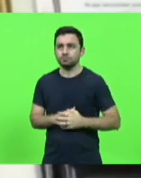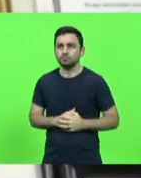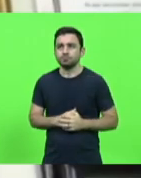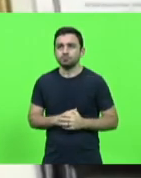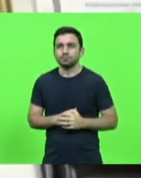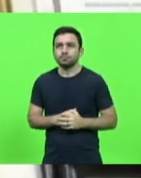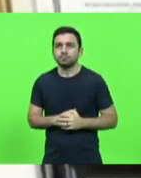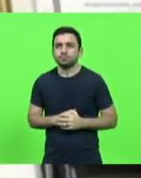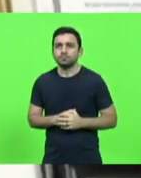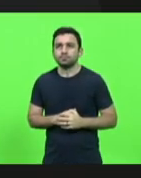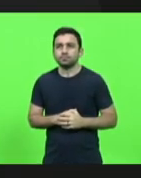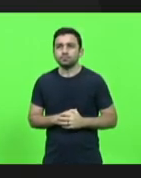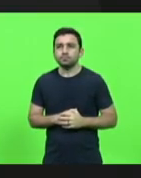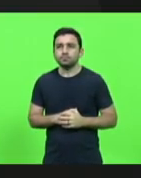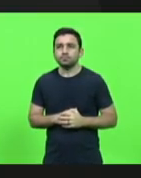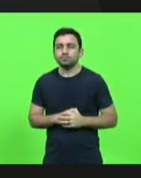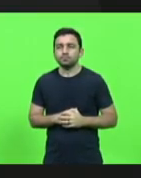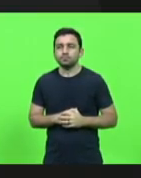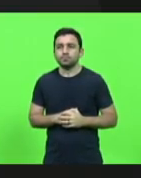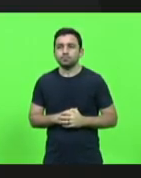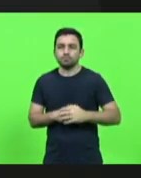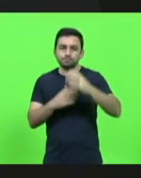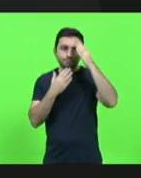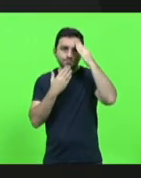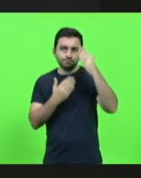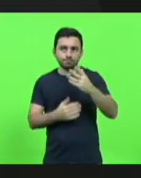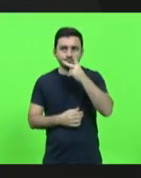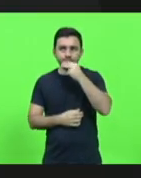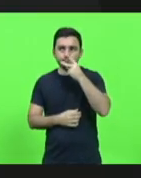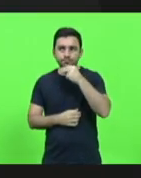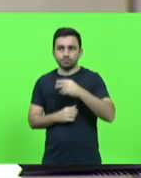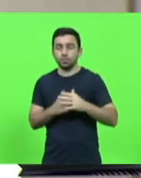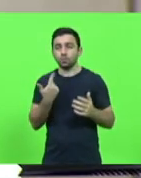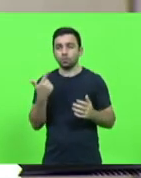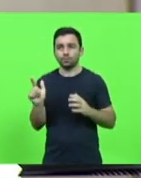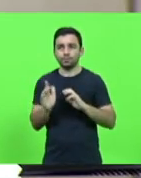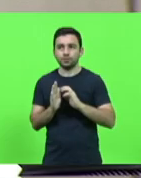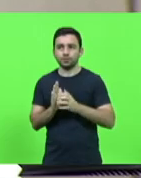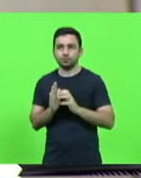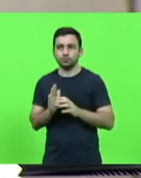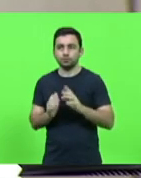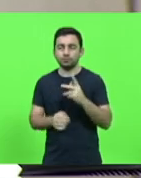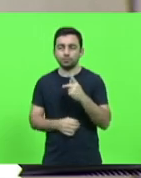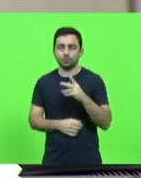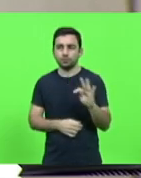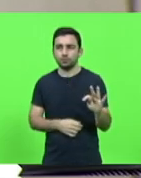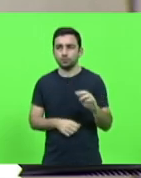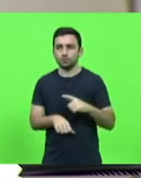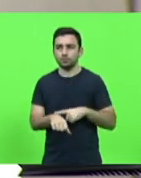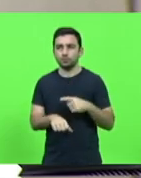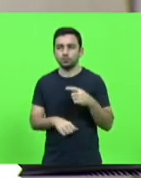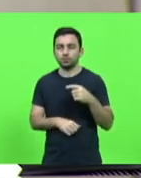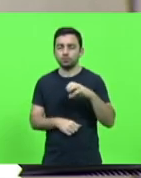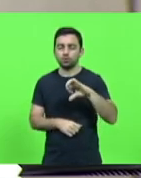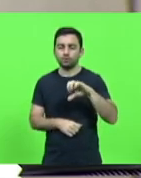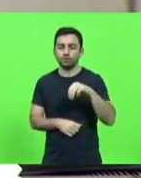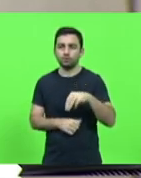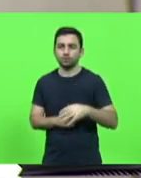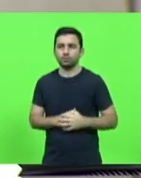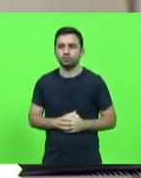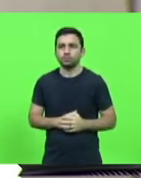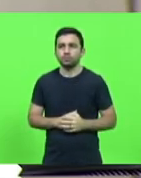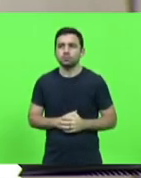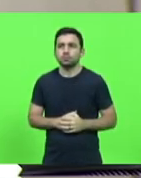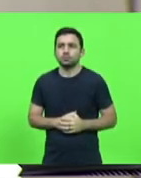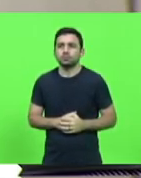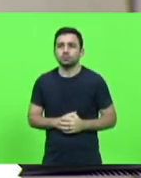presidente. Obrigado, deputado Kennedy Nunes. Próximo partido, Partido dos Trabalhadores, por 9 minutos.